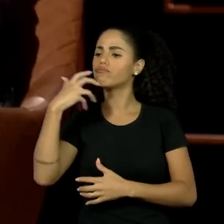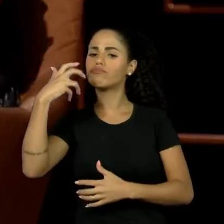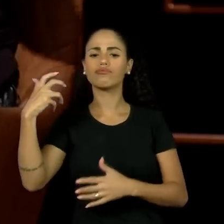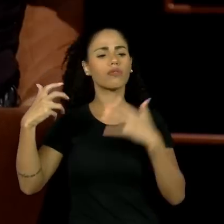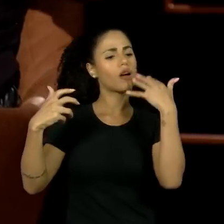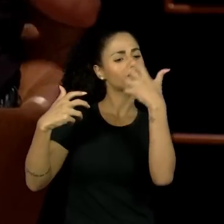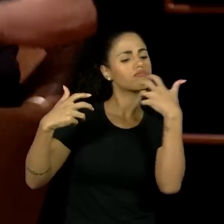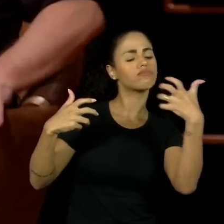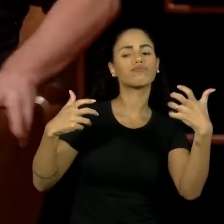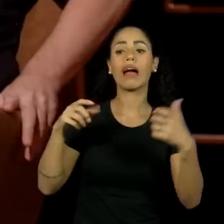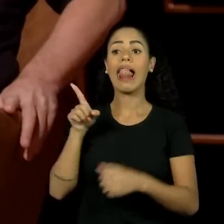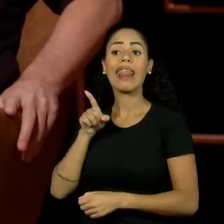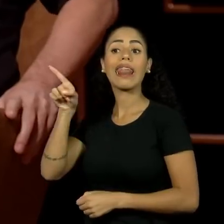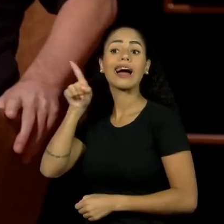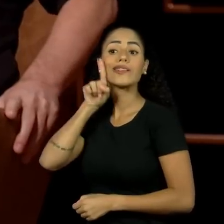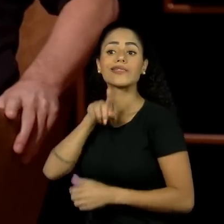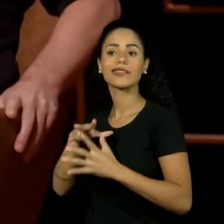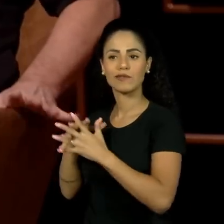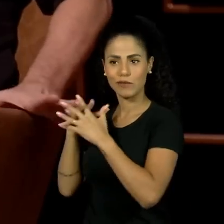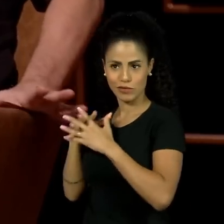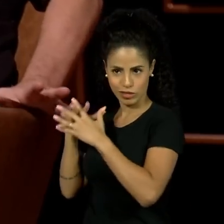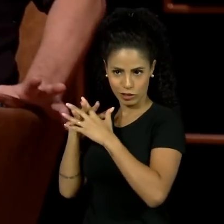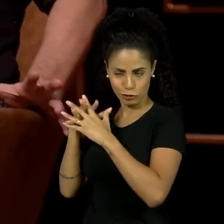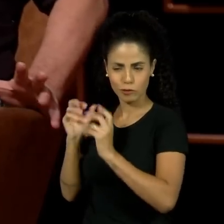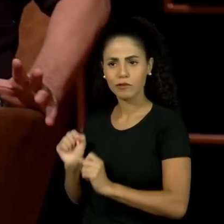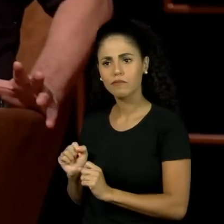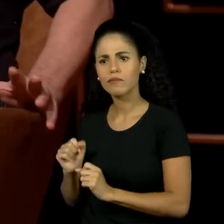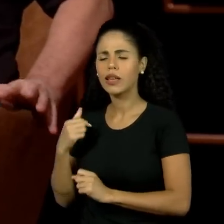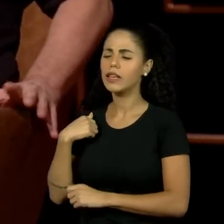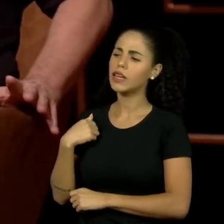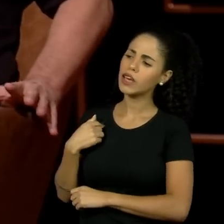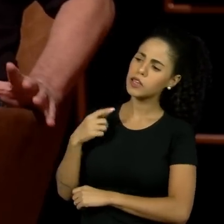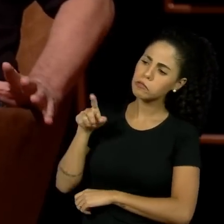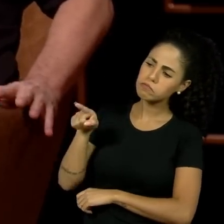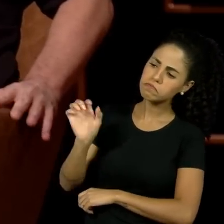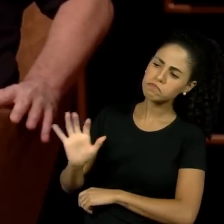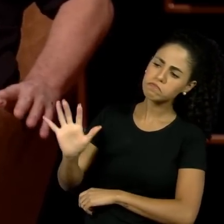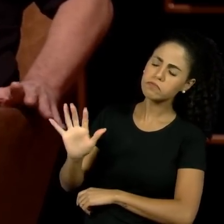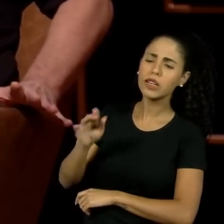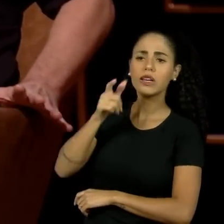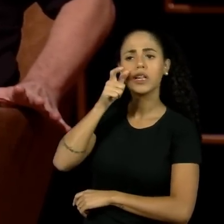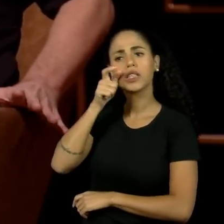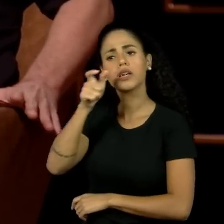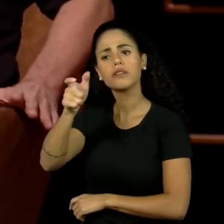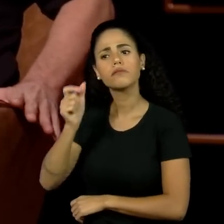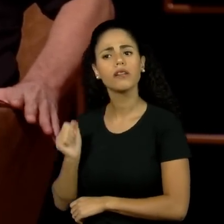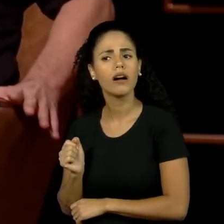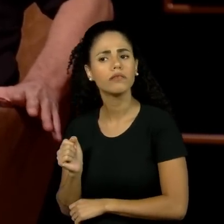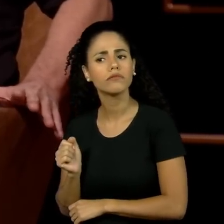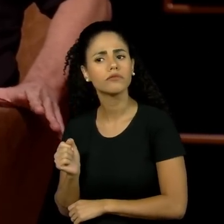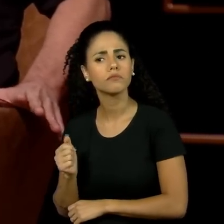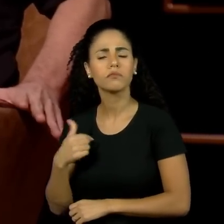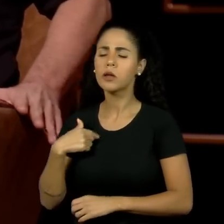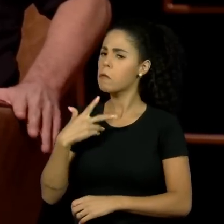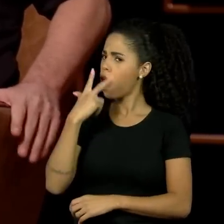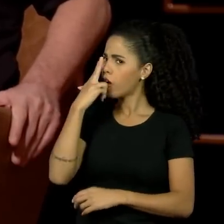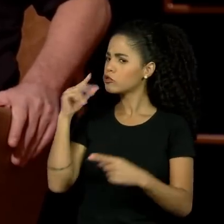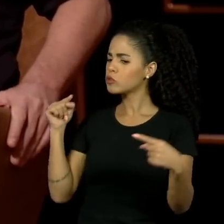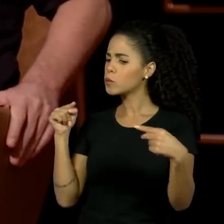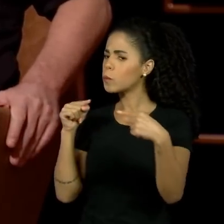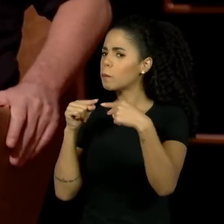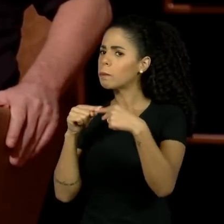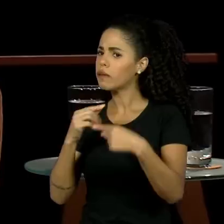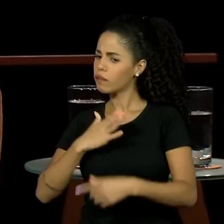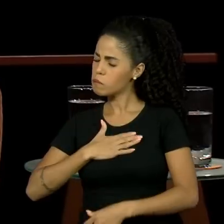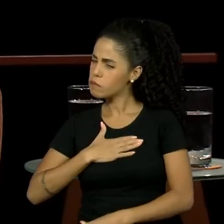cantando num show, tudo isso lá nos Estados Unidos. E acendeu alguma chama assim de que eu tinha uma vontade